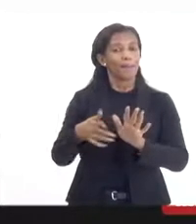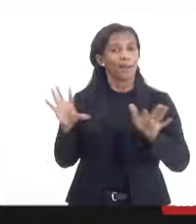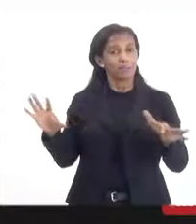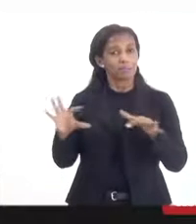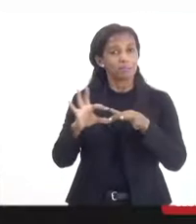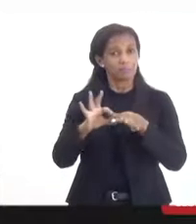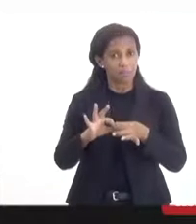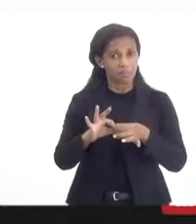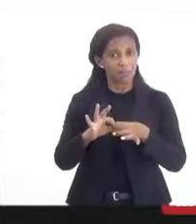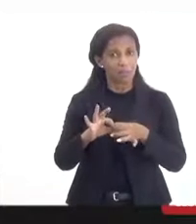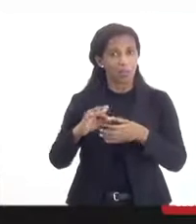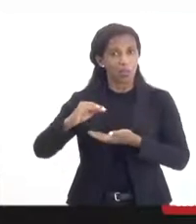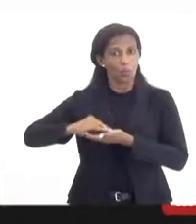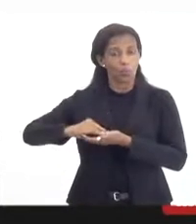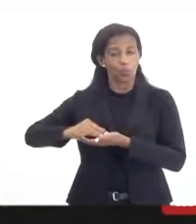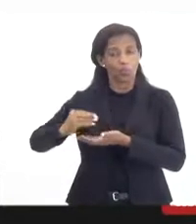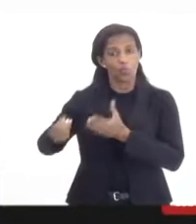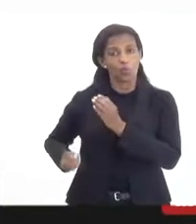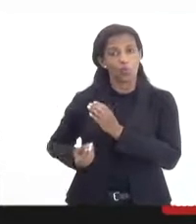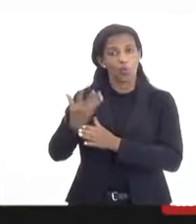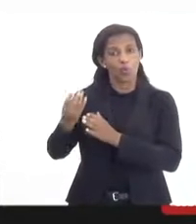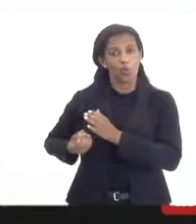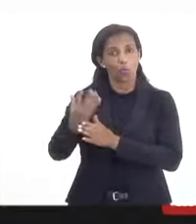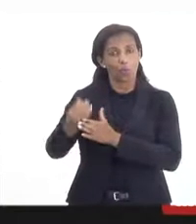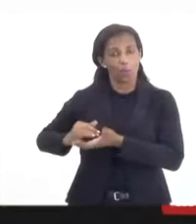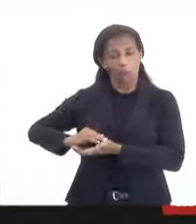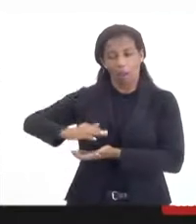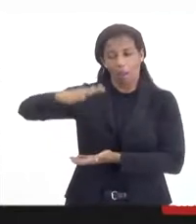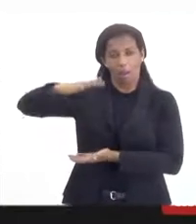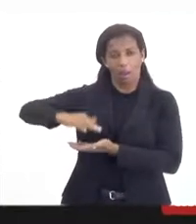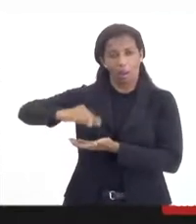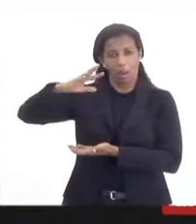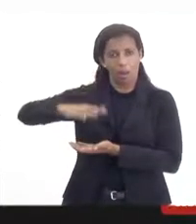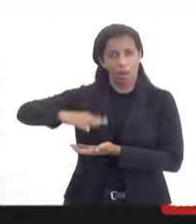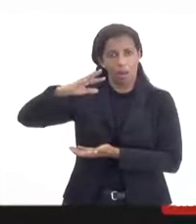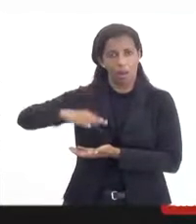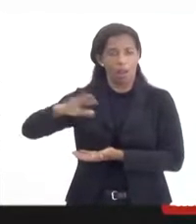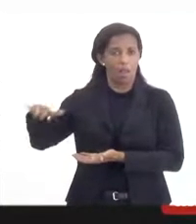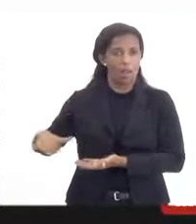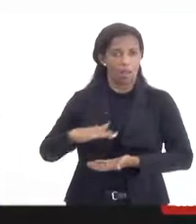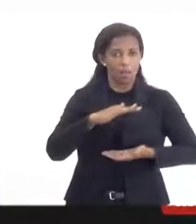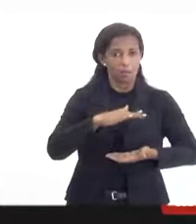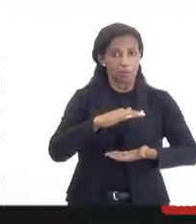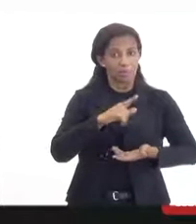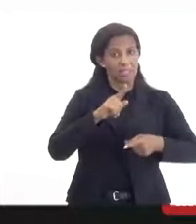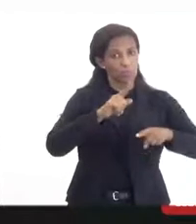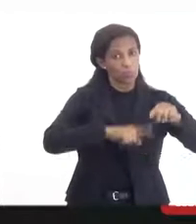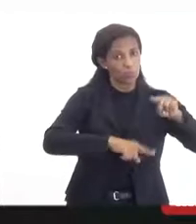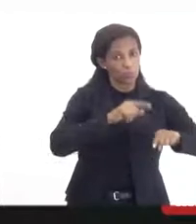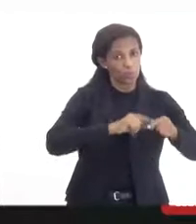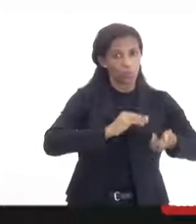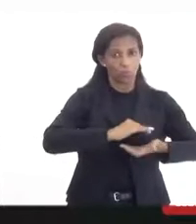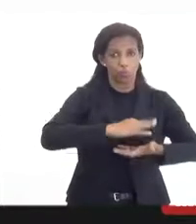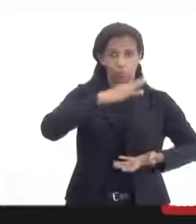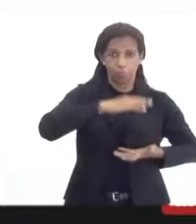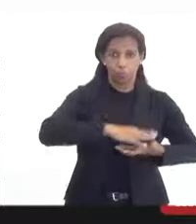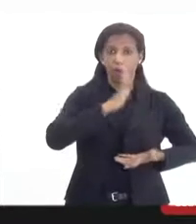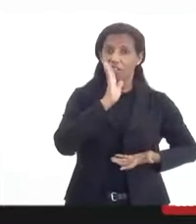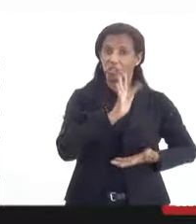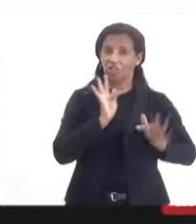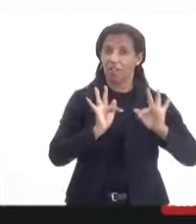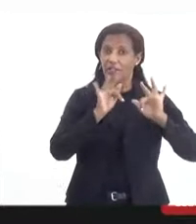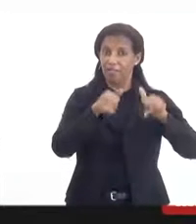conciliar os volumes de entrada de produção destes produtos com os volumes que foram ao